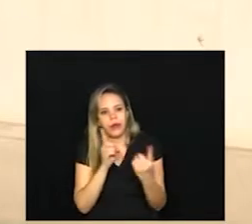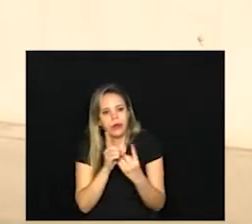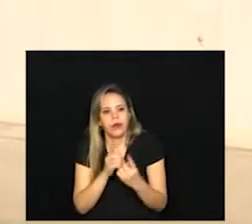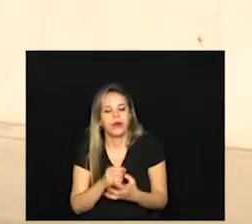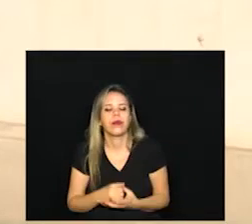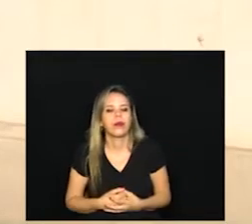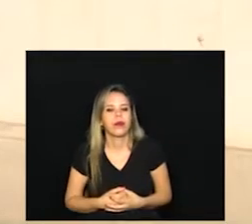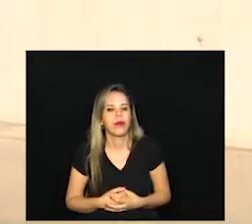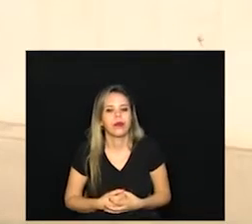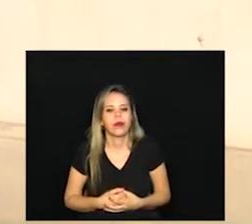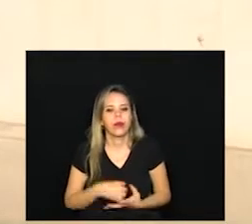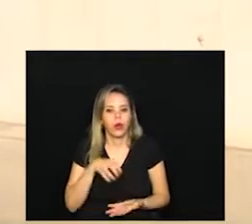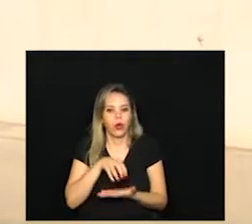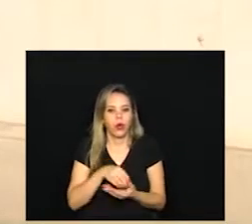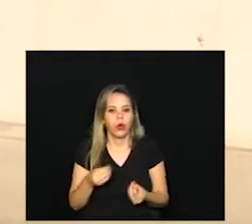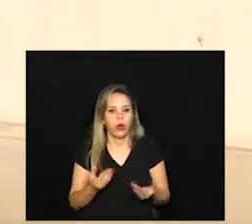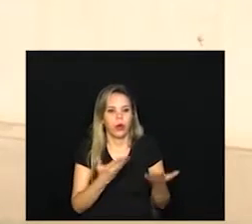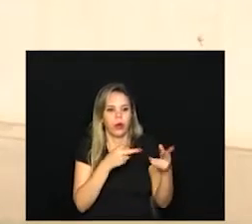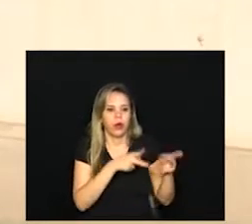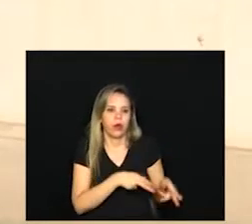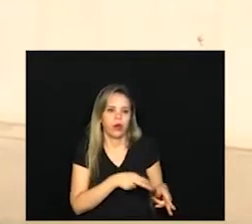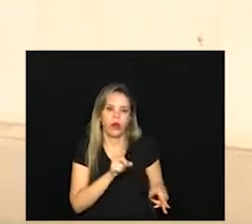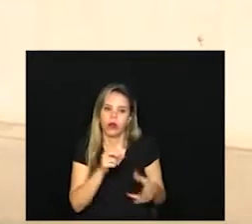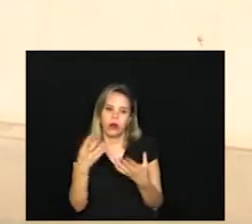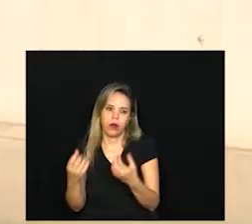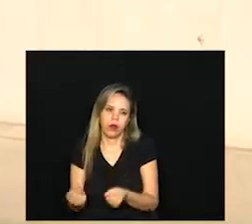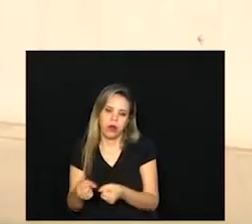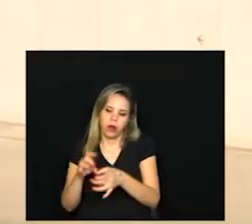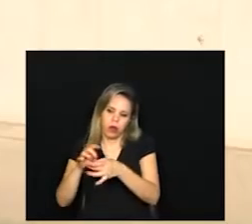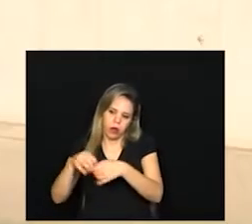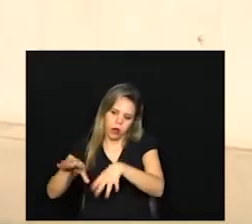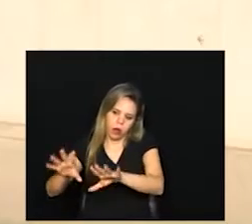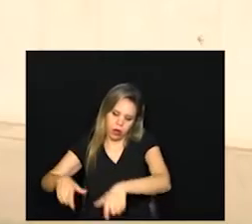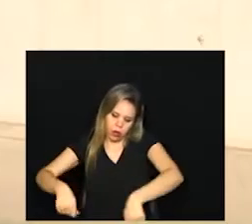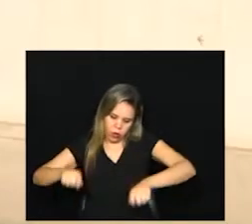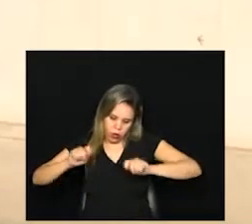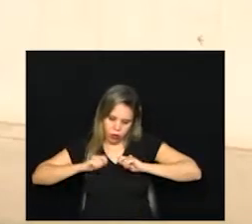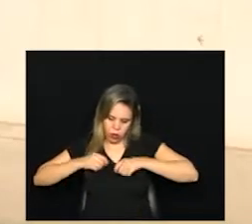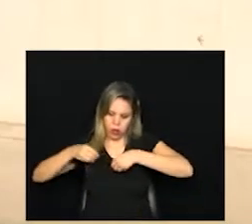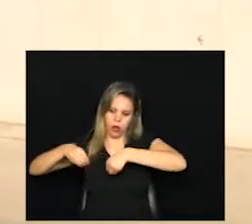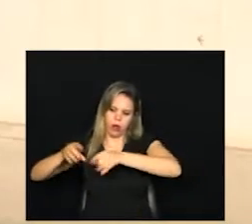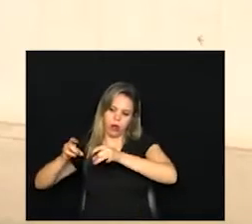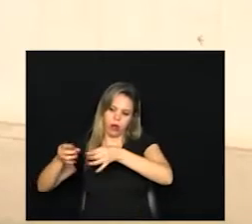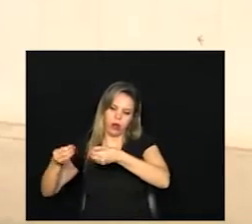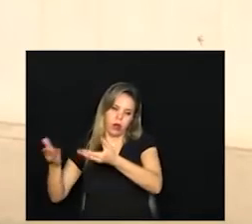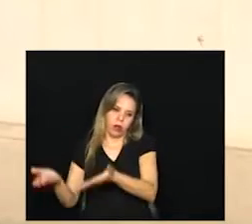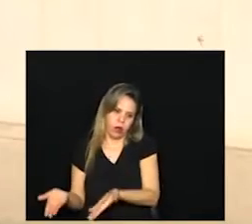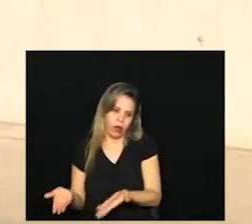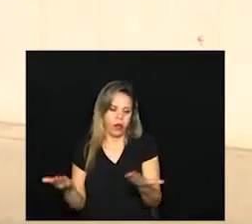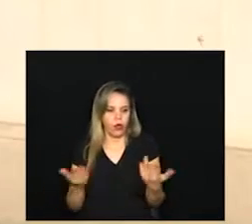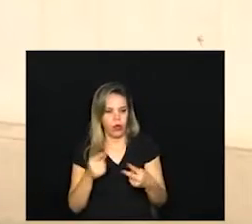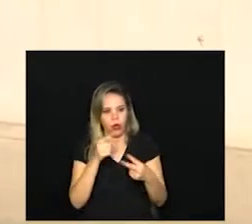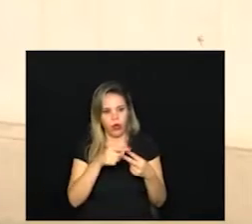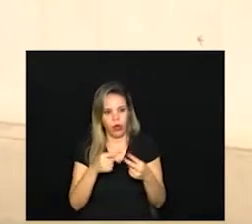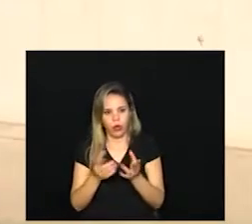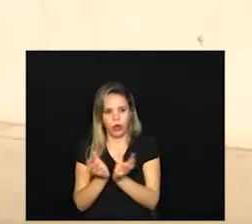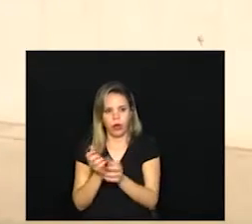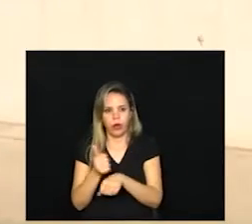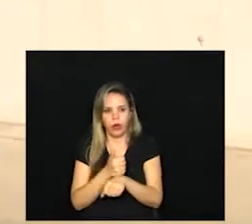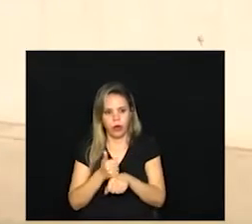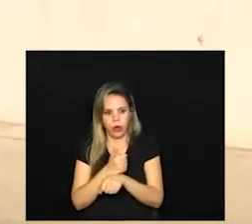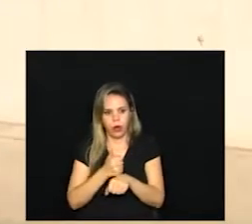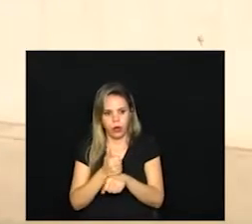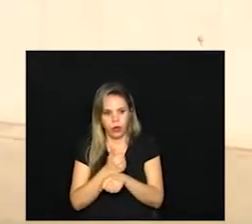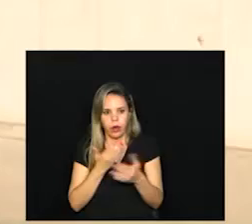o próprio abrigamento. Quando a pessoa não aceita, a gente faz a entrega dos cobertores. Hoje nós temos duas equipes que fazem